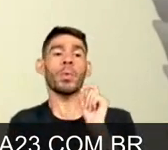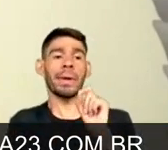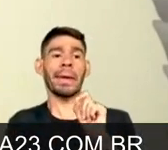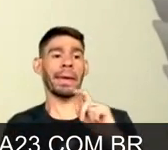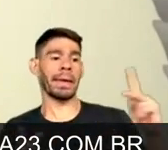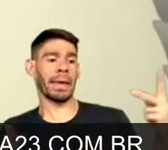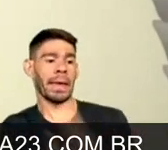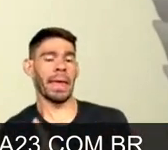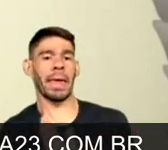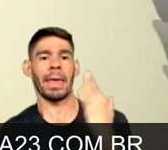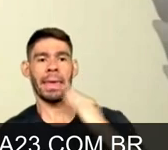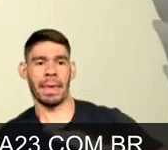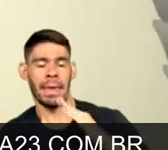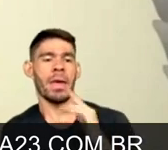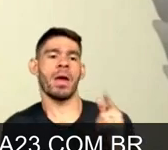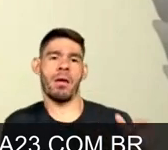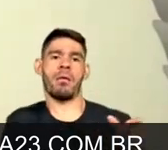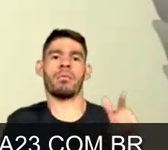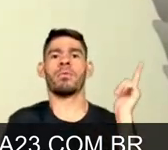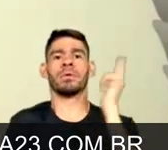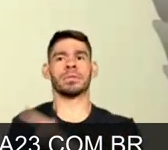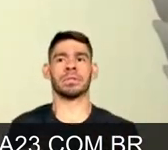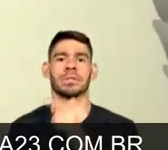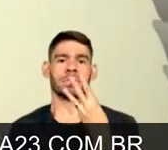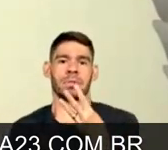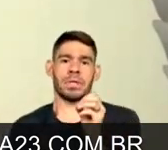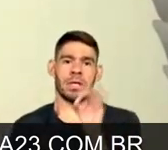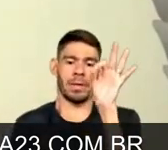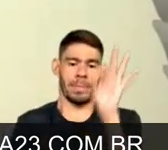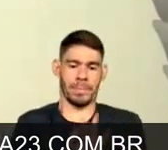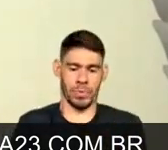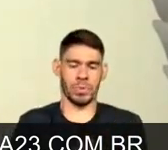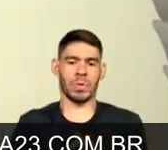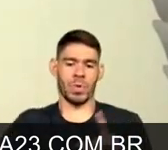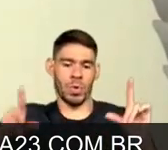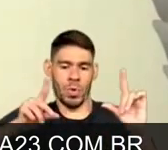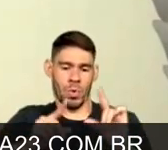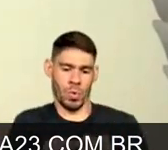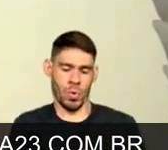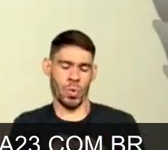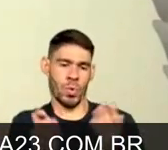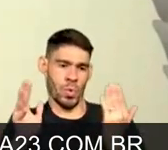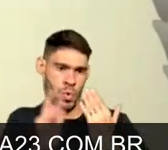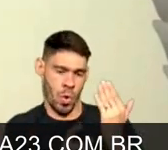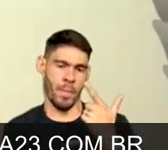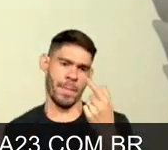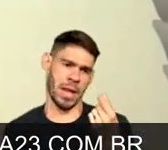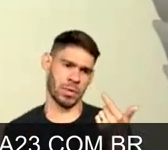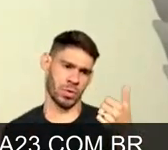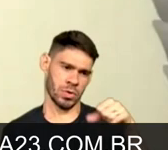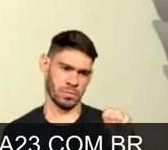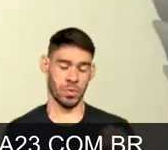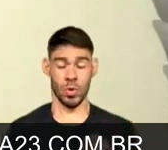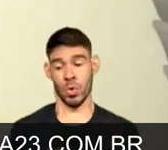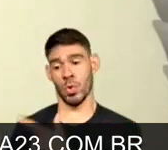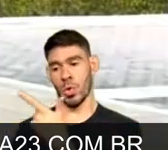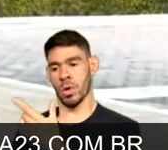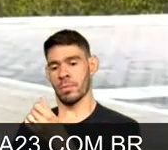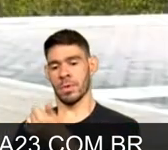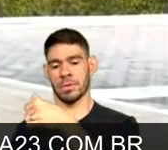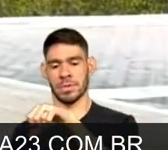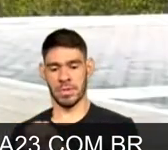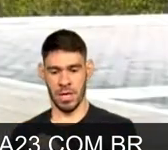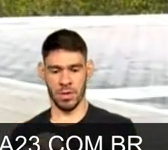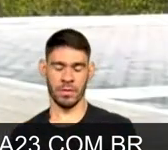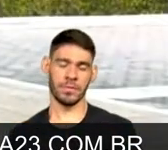eles alcançaram esse percentual de 30% de redução em comparação 2008 e 2019.